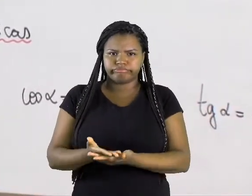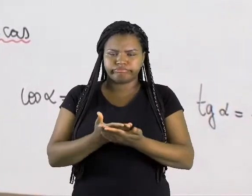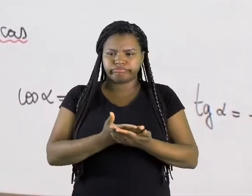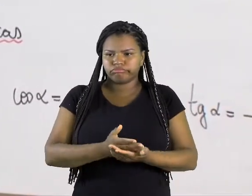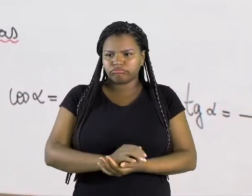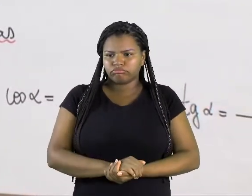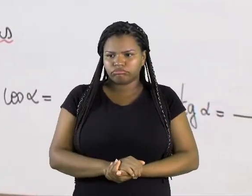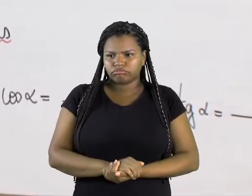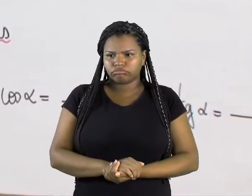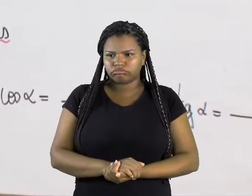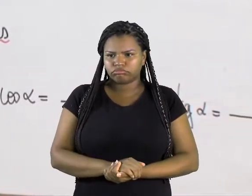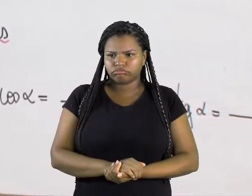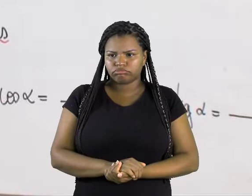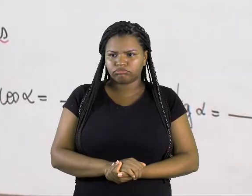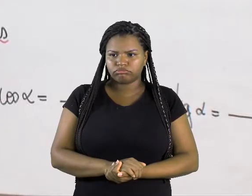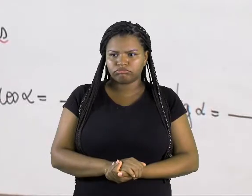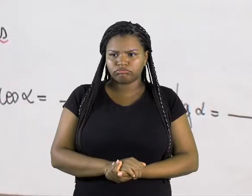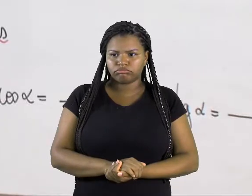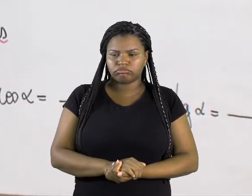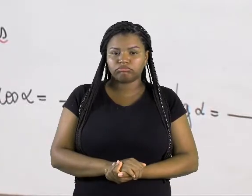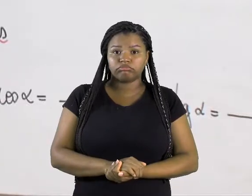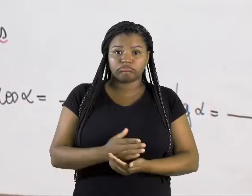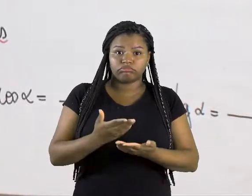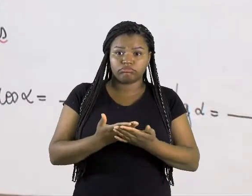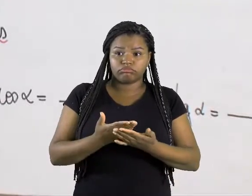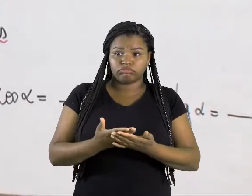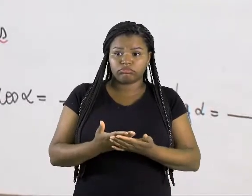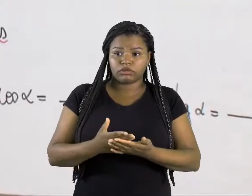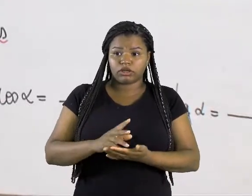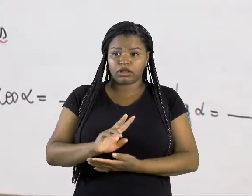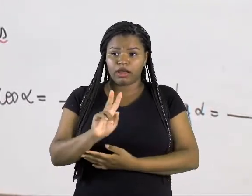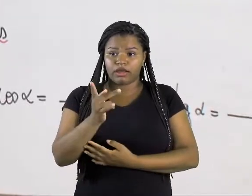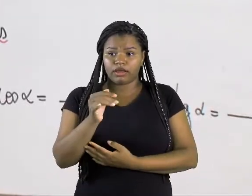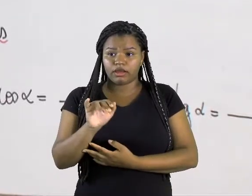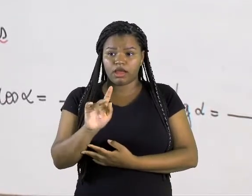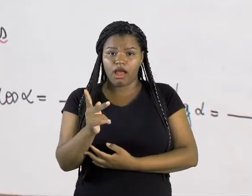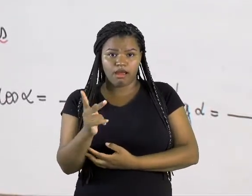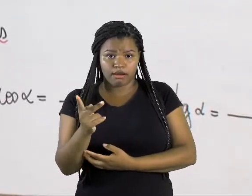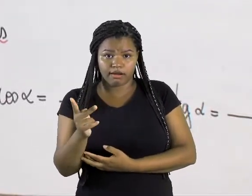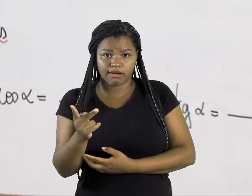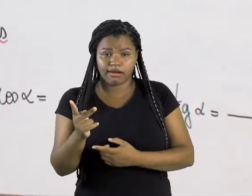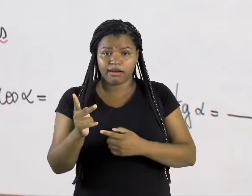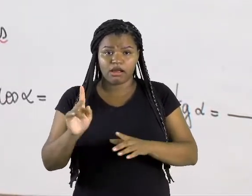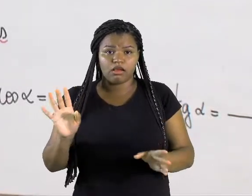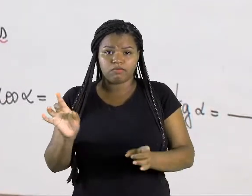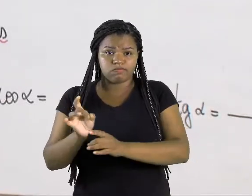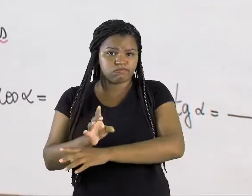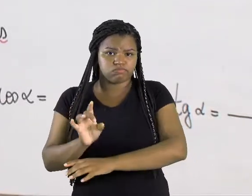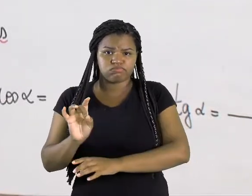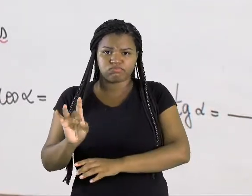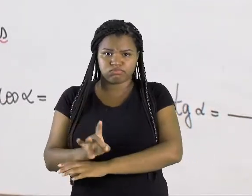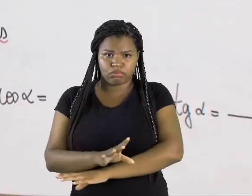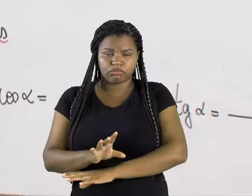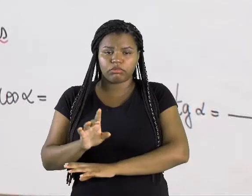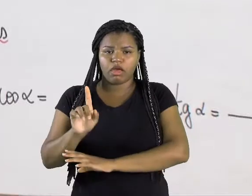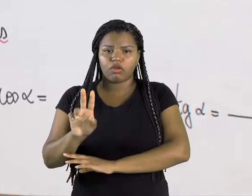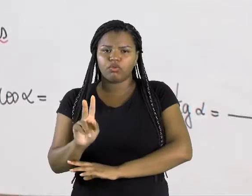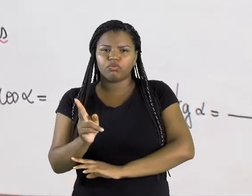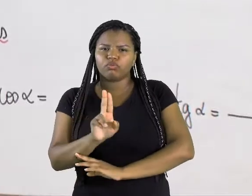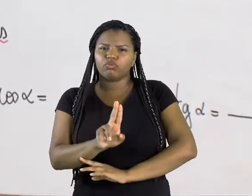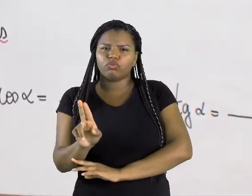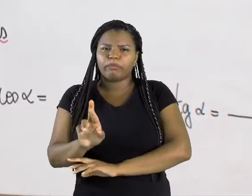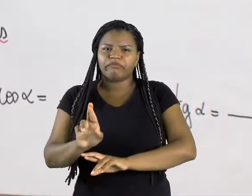Bom, o estudo que eu vou fazer, a reta hipotenusa, ela já completa por si só, como ela é a única que tem um nome diferente, eu não preciso